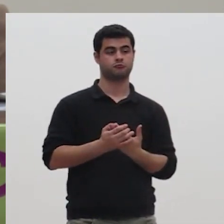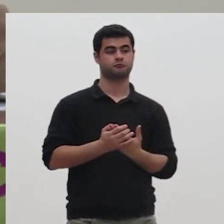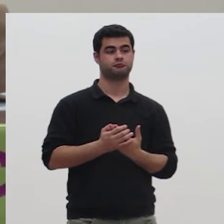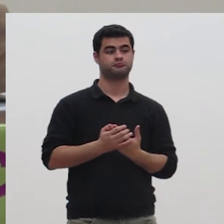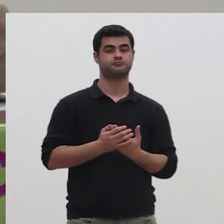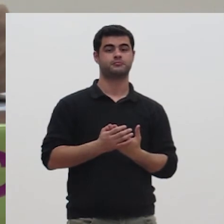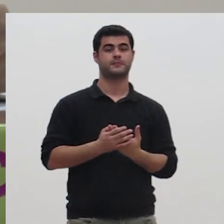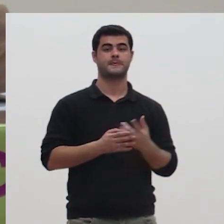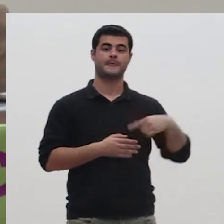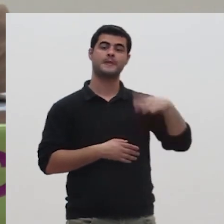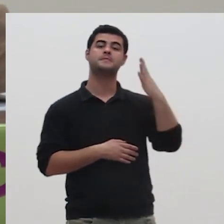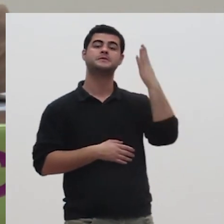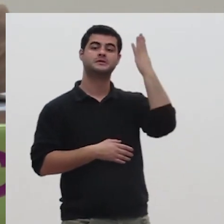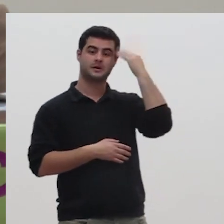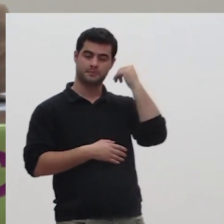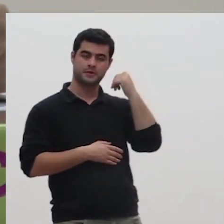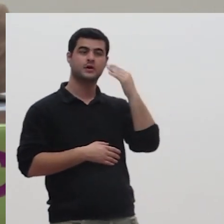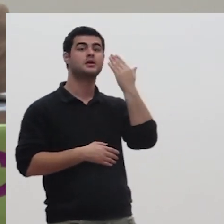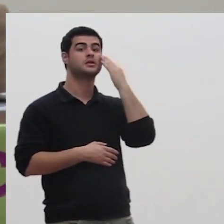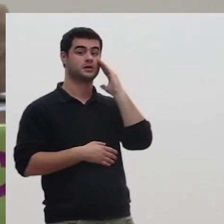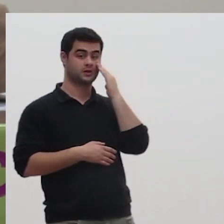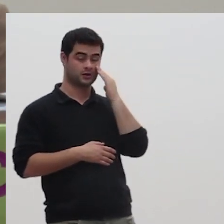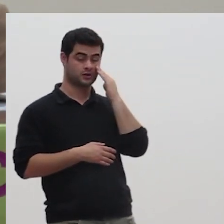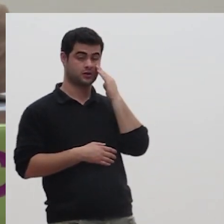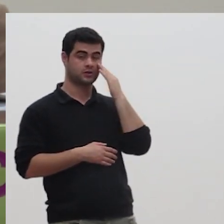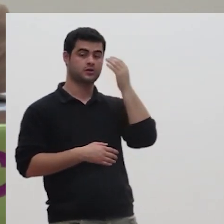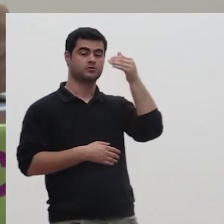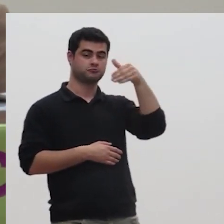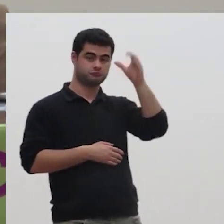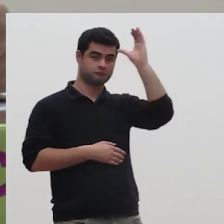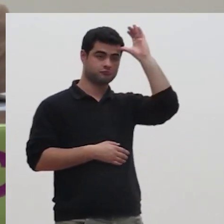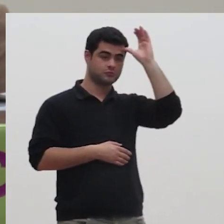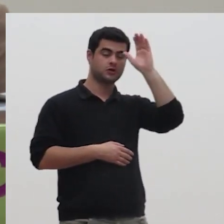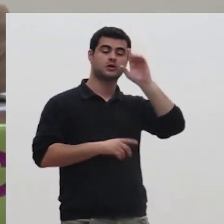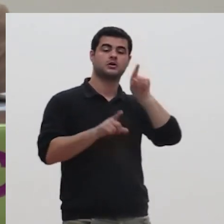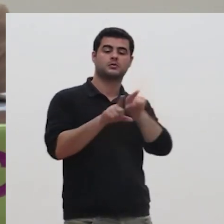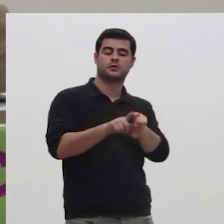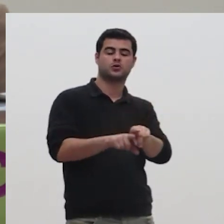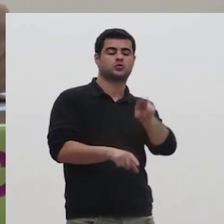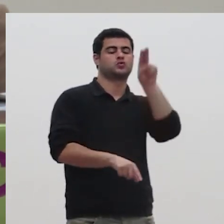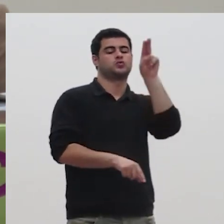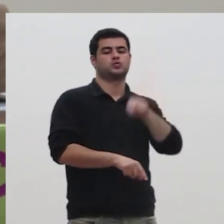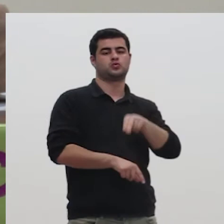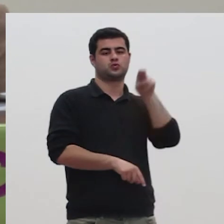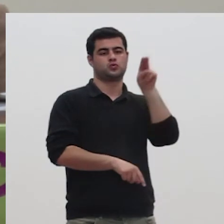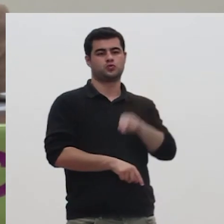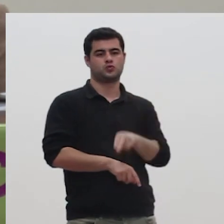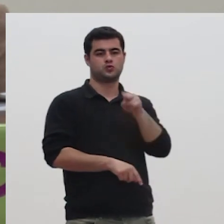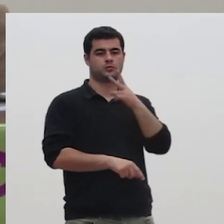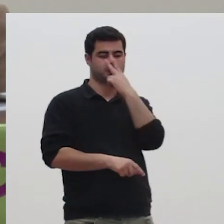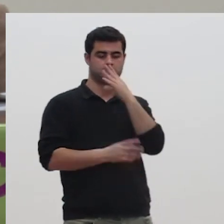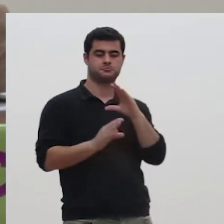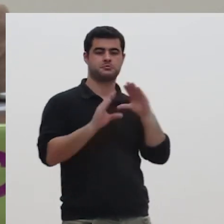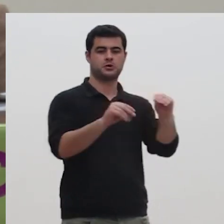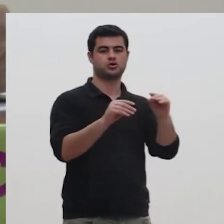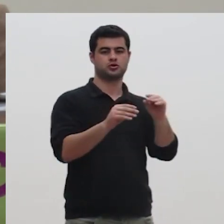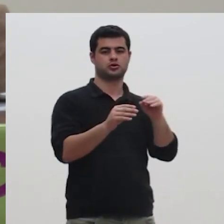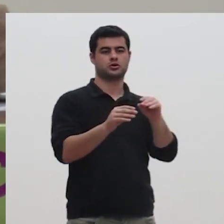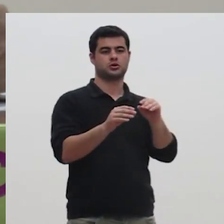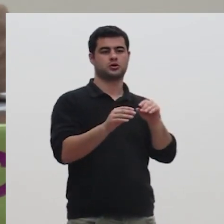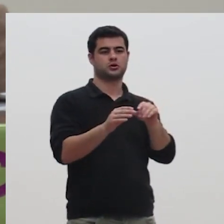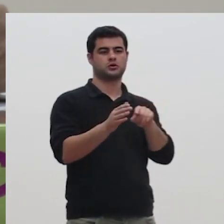tem que levar isso em conta e jamais afetar o ensino, pesquisa e extensão.